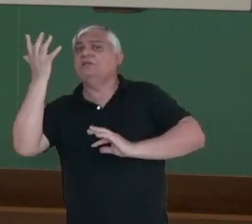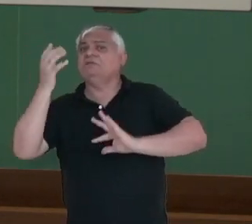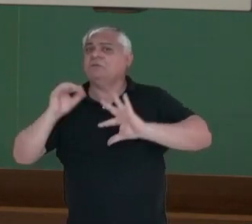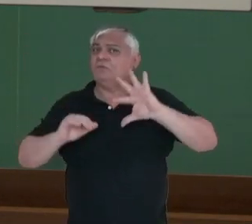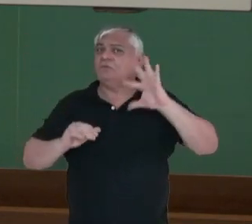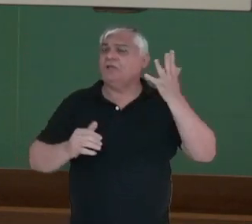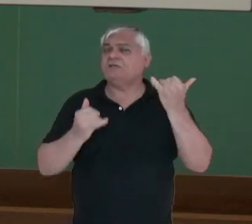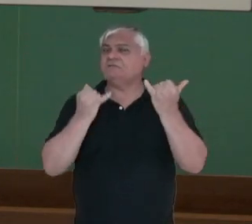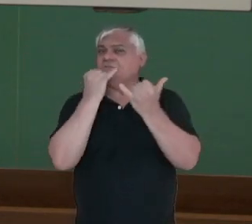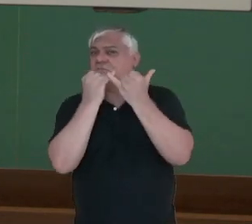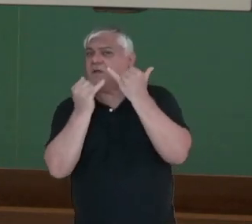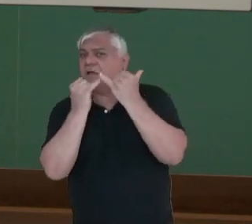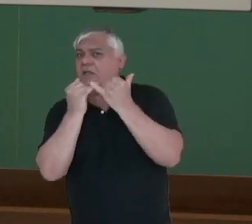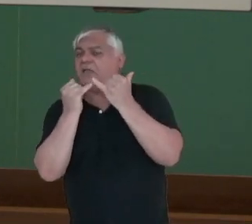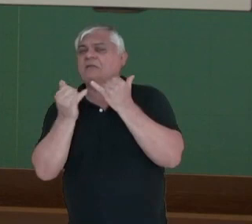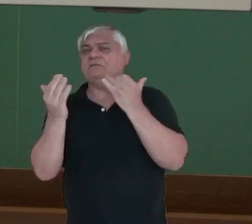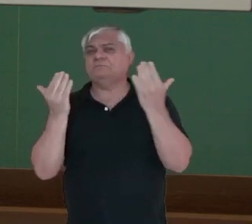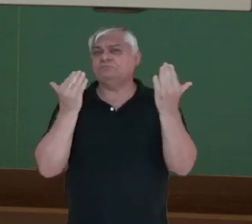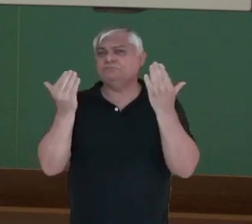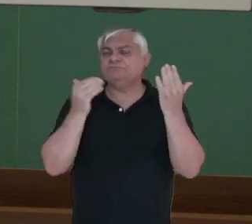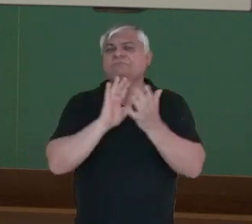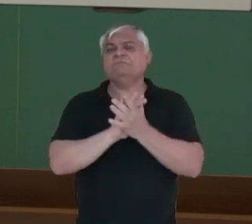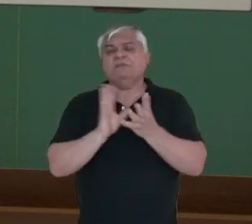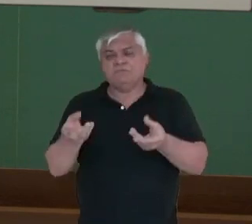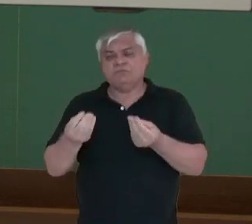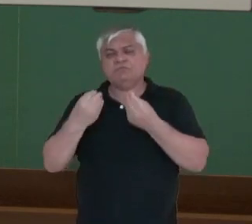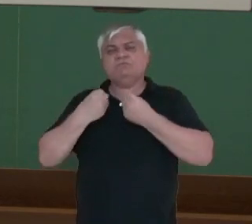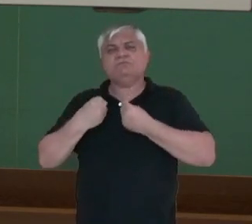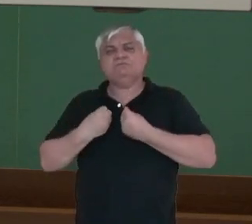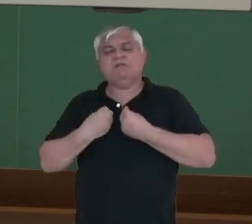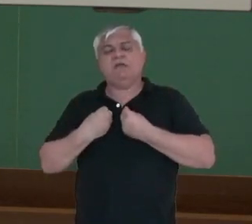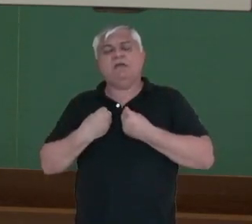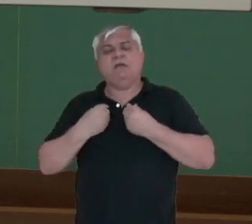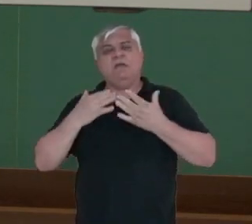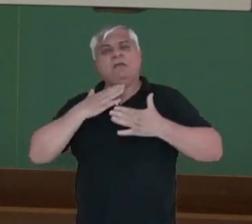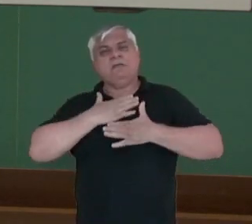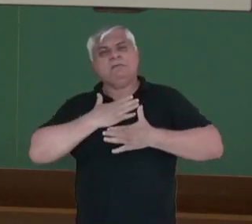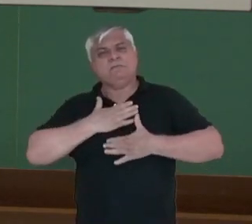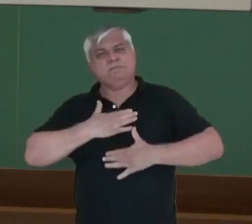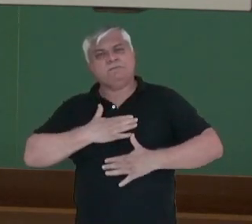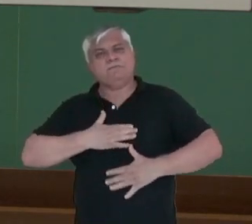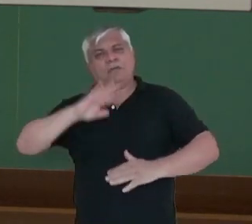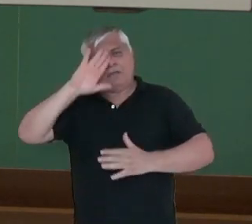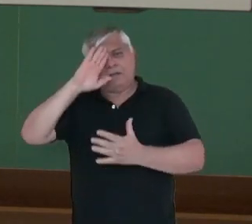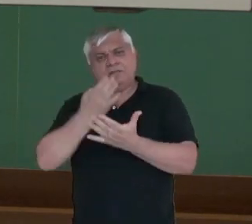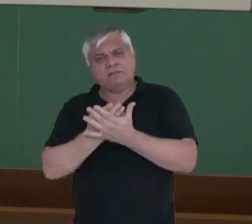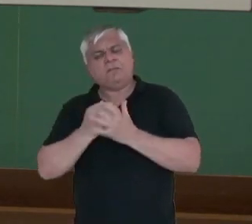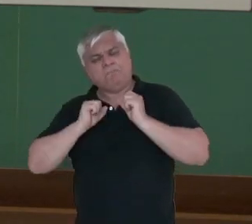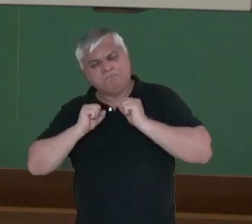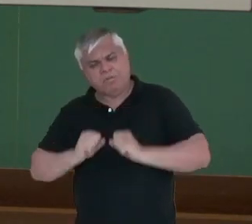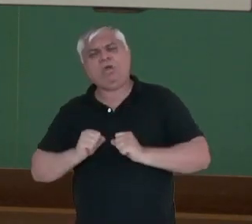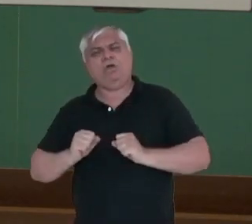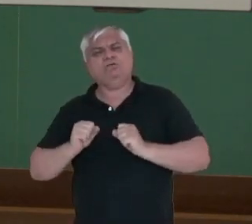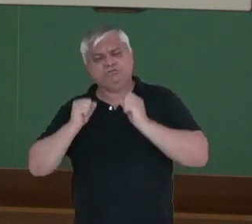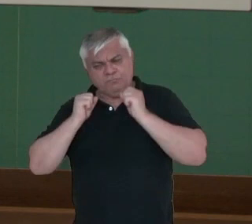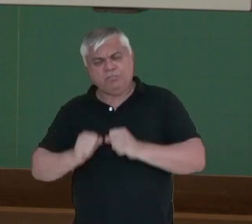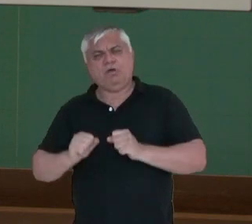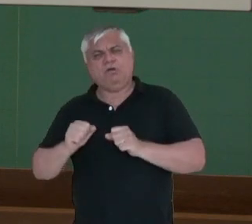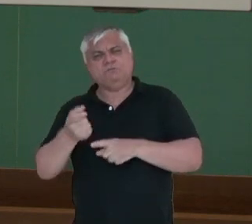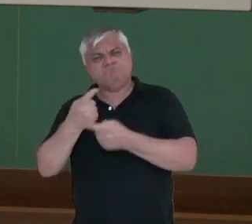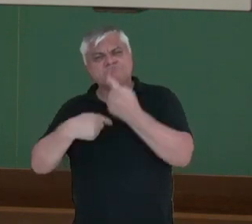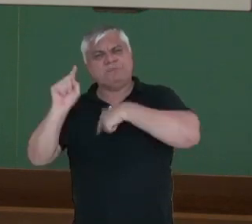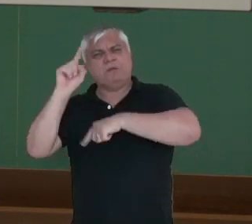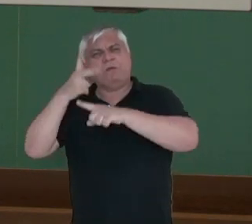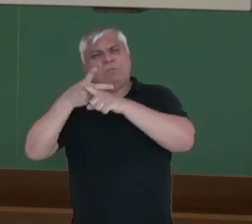contiguidade, semelhança, porque isso nos conforta, né? Isso nos faz ter uma crença de que é possível conhecer algo. Se eu tenho uma doença, eu